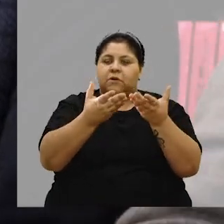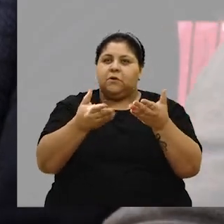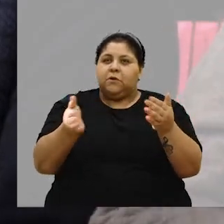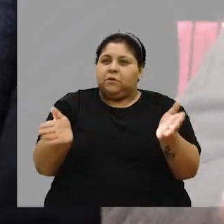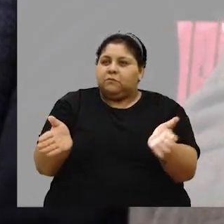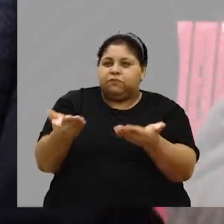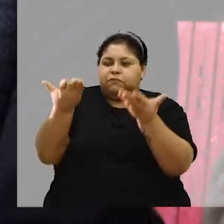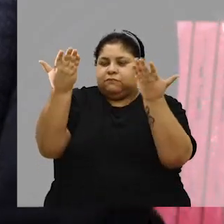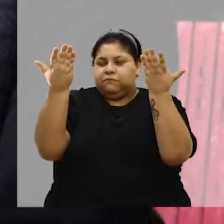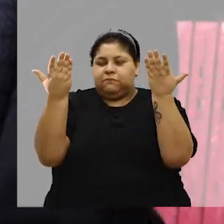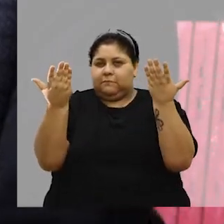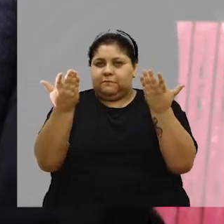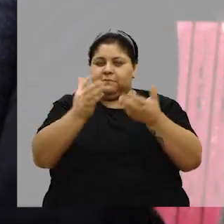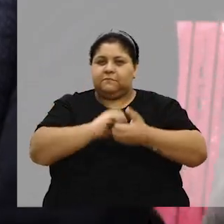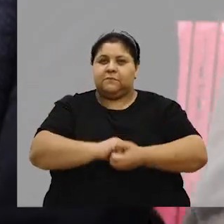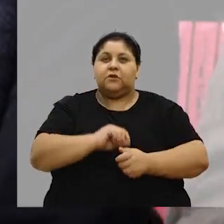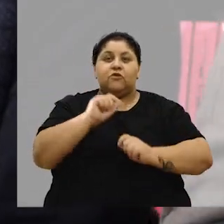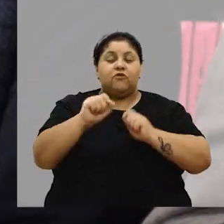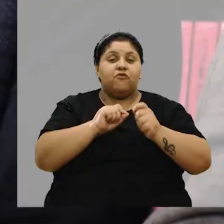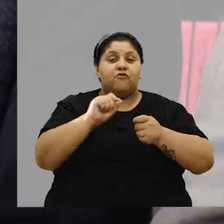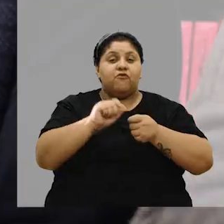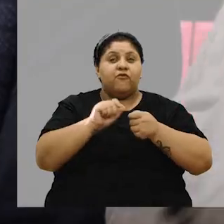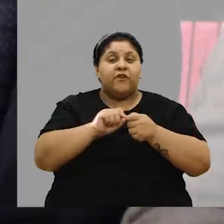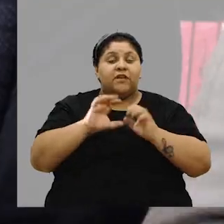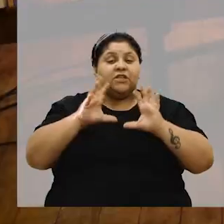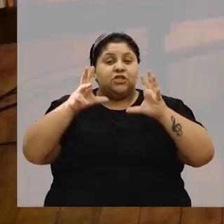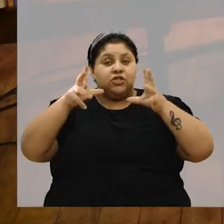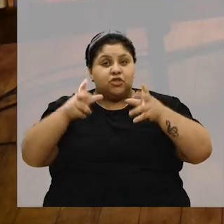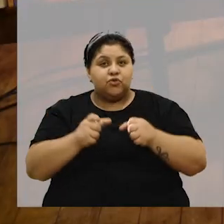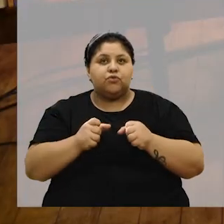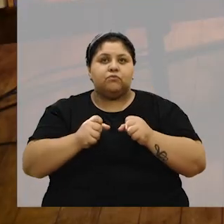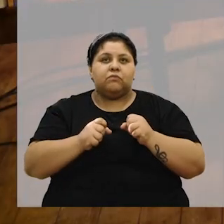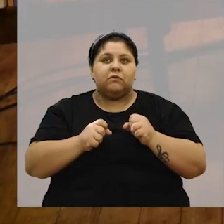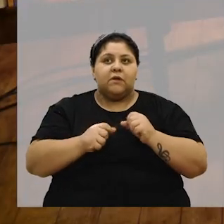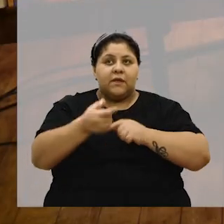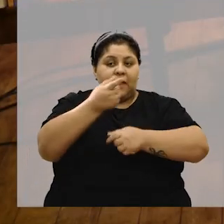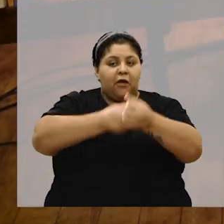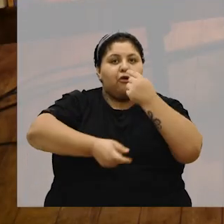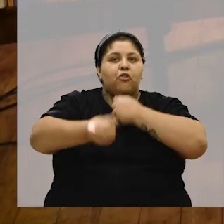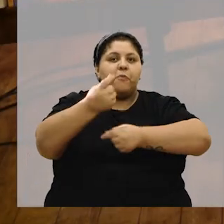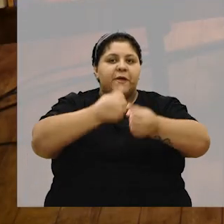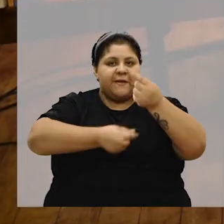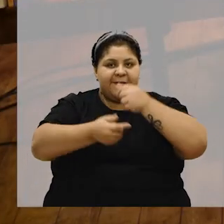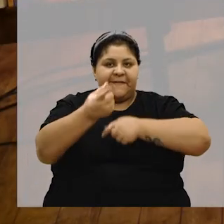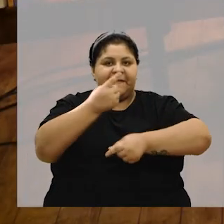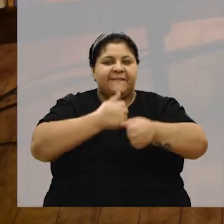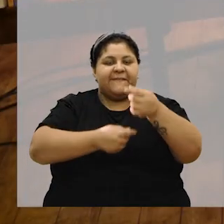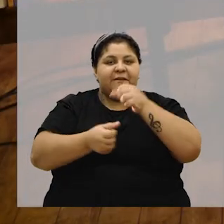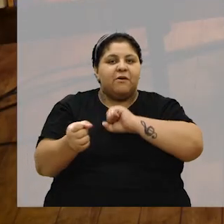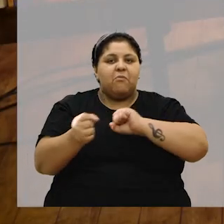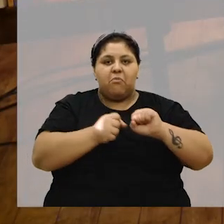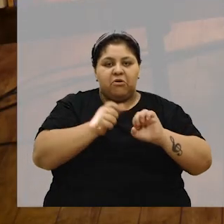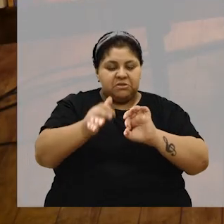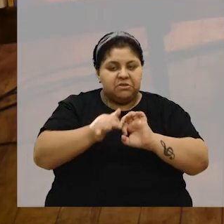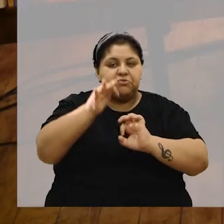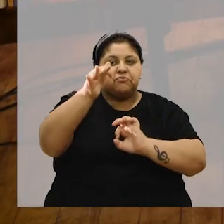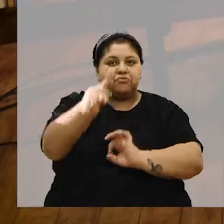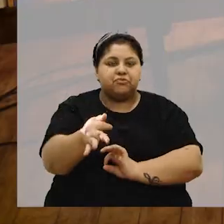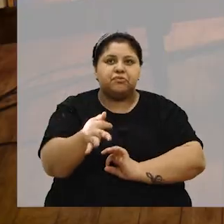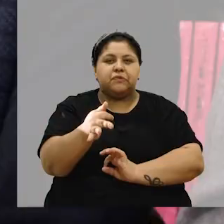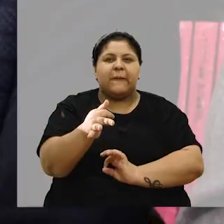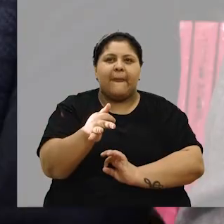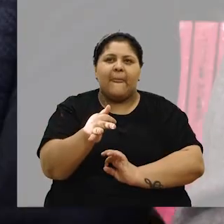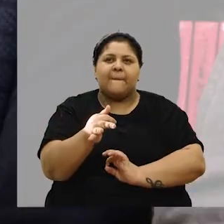dos fomentos, não é? Isso é o que faz com que que a máquina gire, não é? E que a gente possa ir